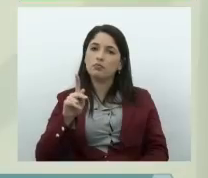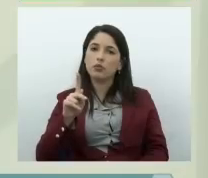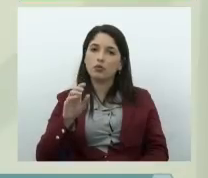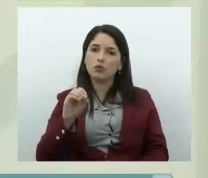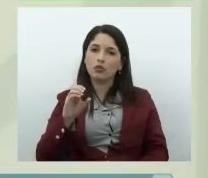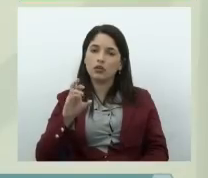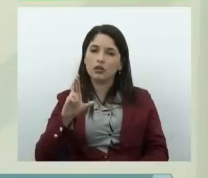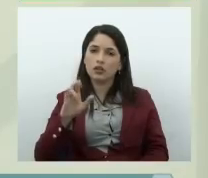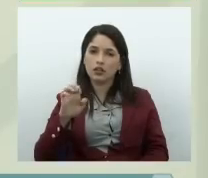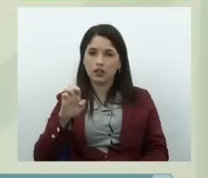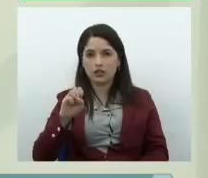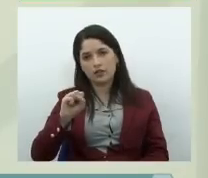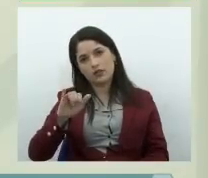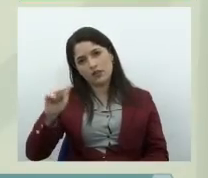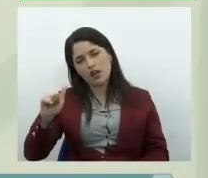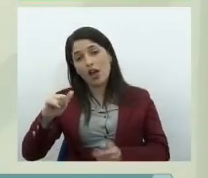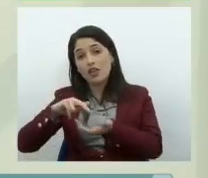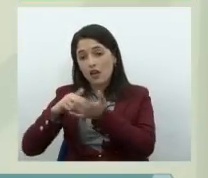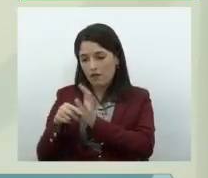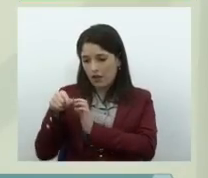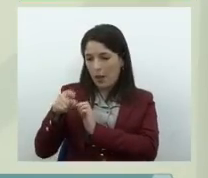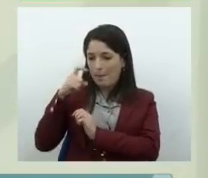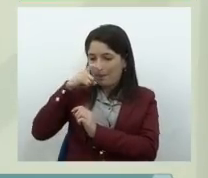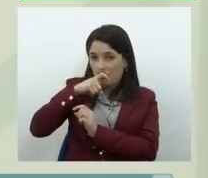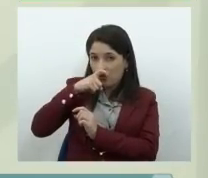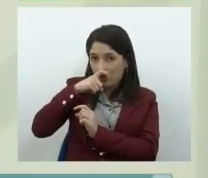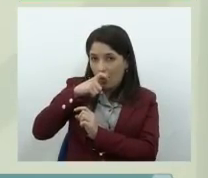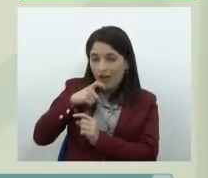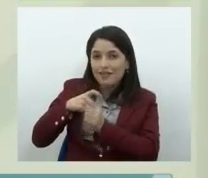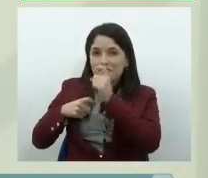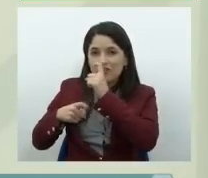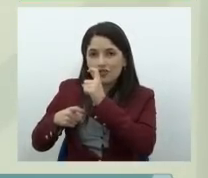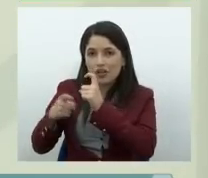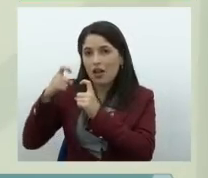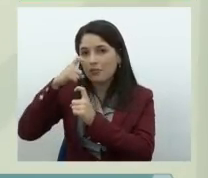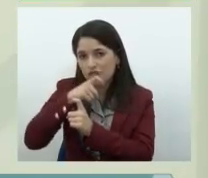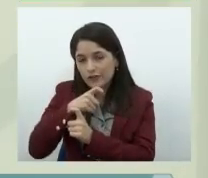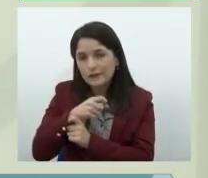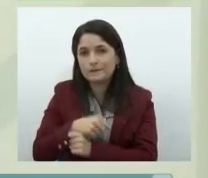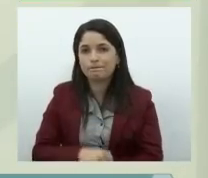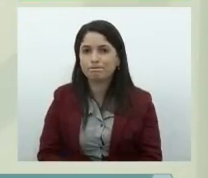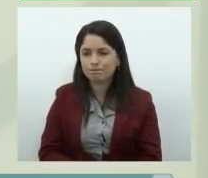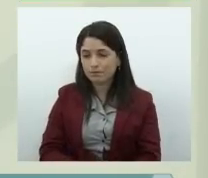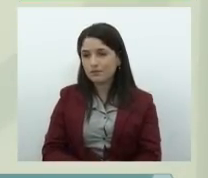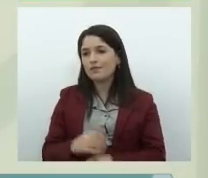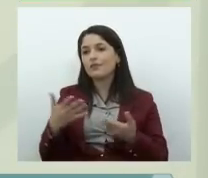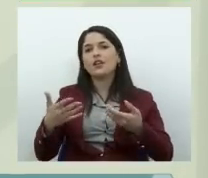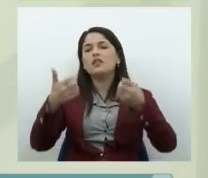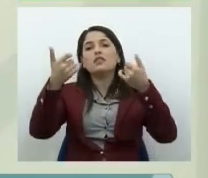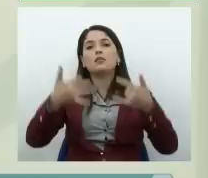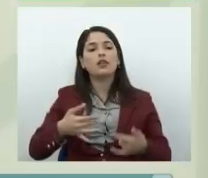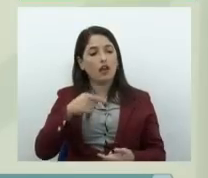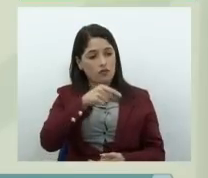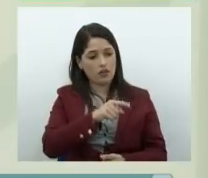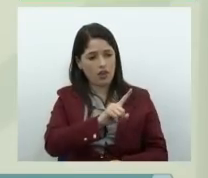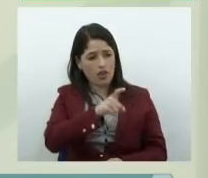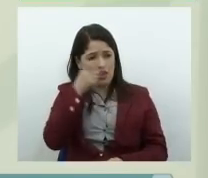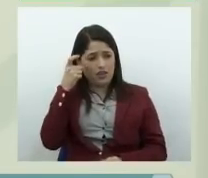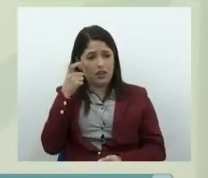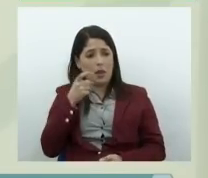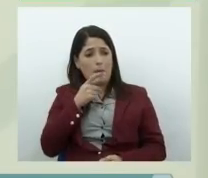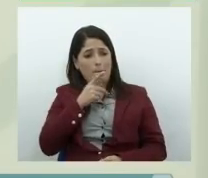à vontade de dizer para você, Albertão, o que dizer de um ex-petista que a vida